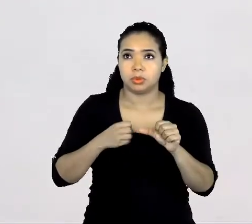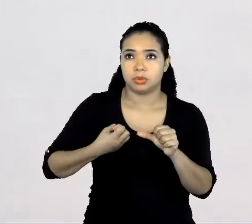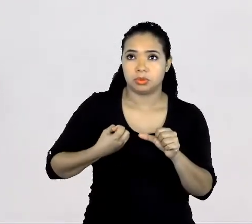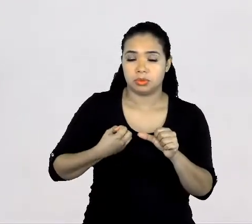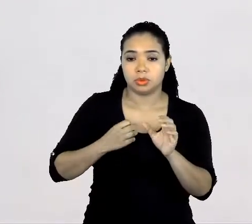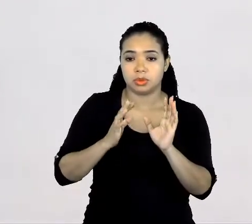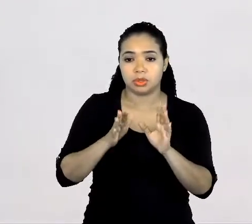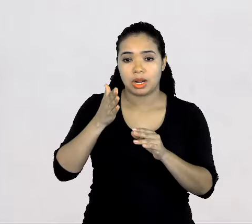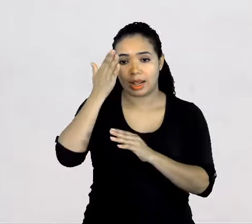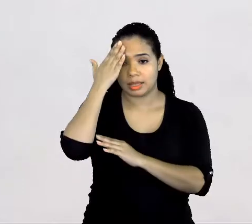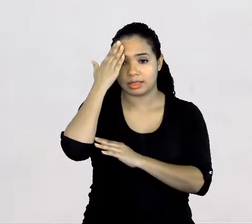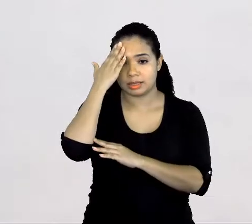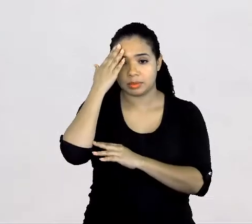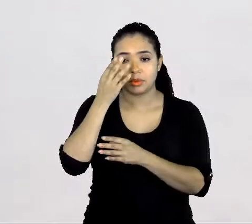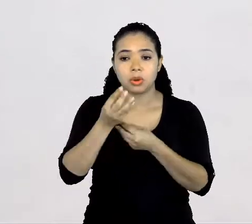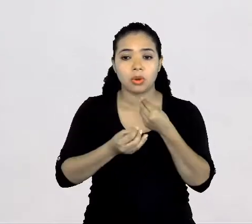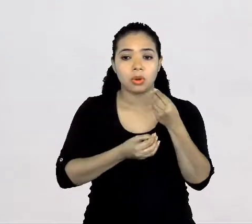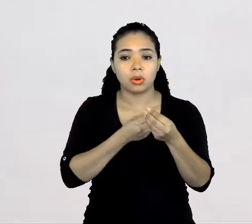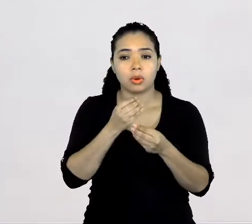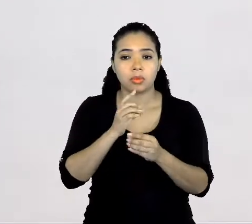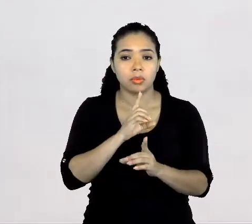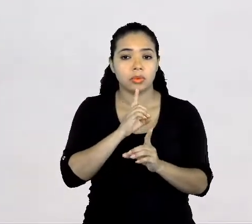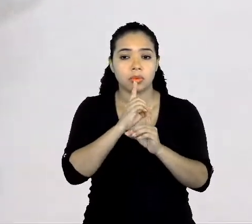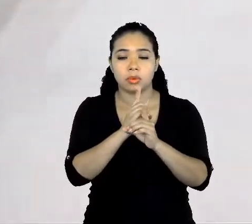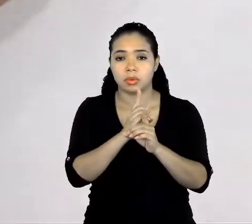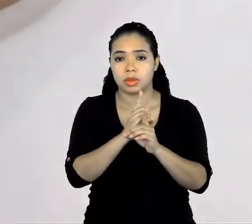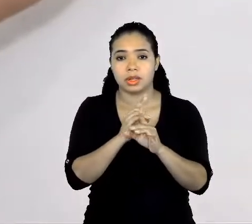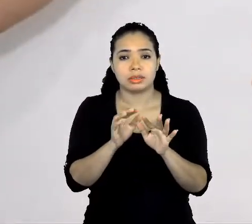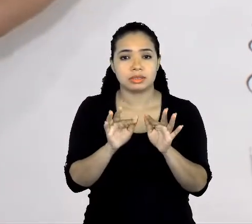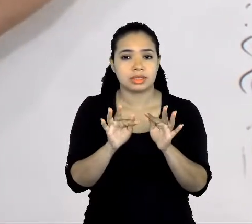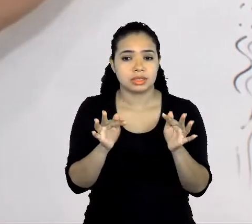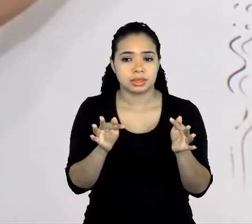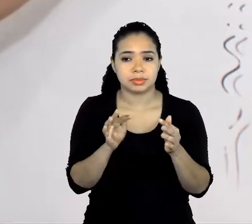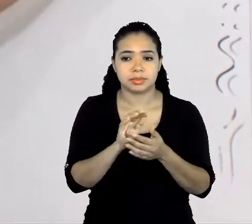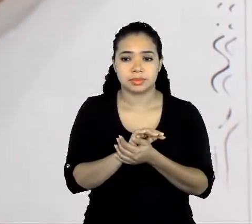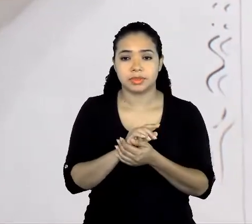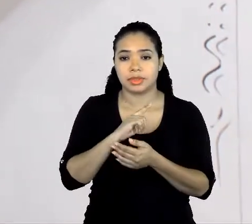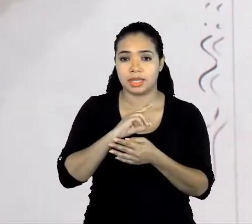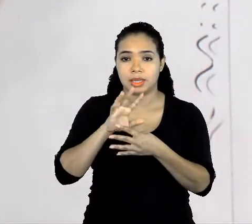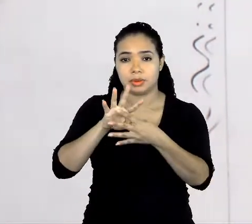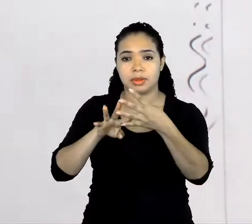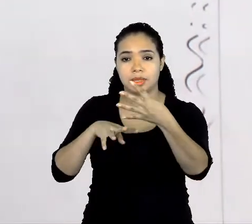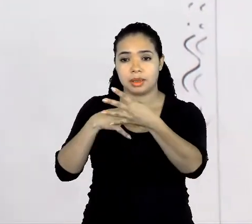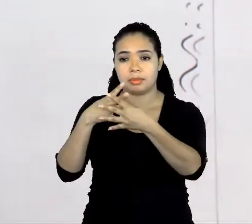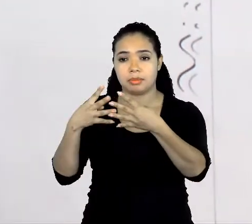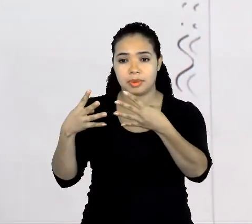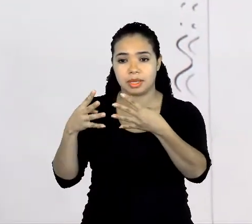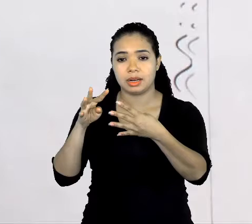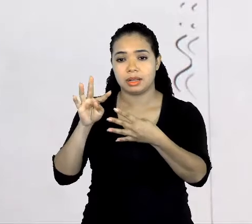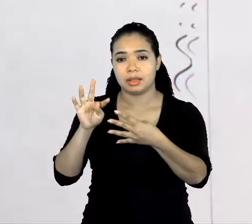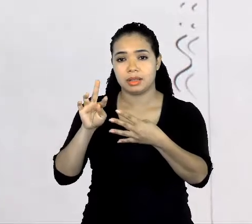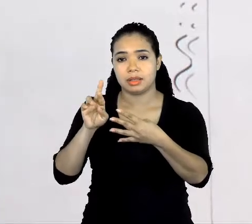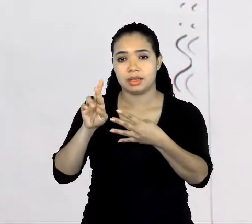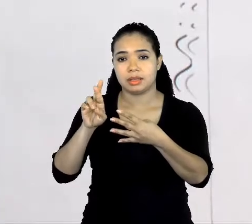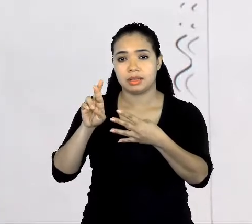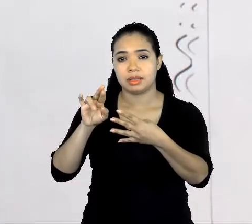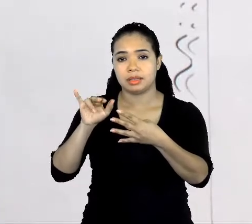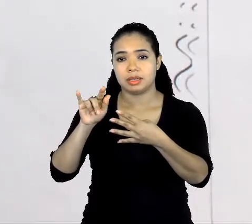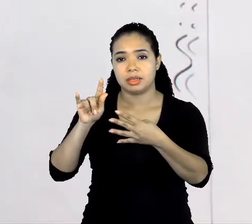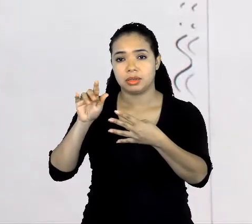saiba. Como que eu vou encontrar isso aqui? Simples. Nós não construímos uma tabela trigonométrica, então eu vou lá, seno de